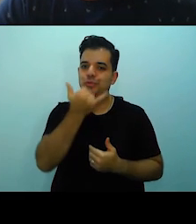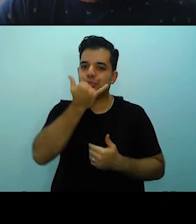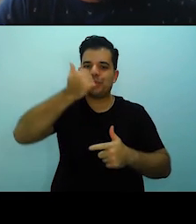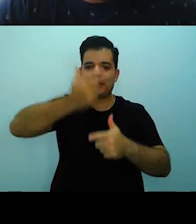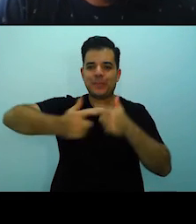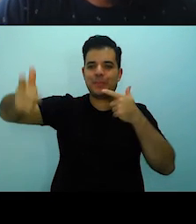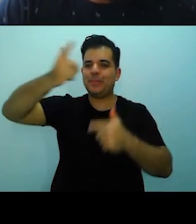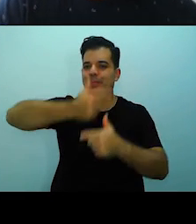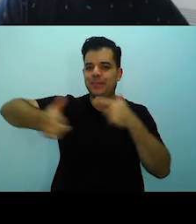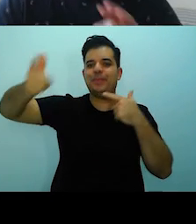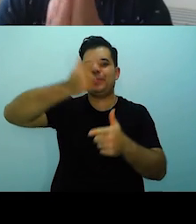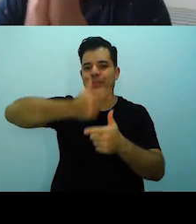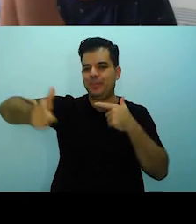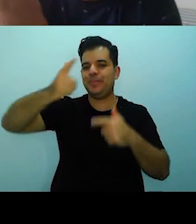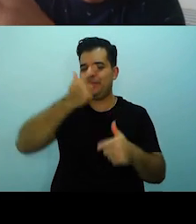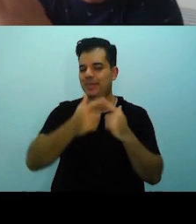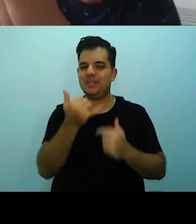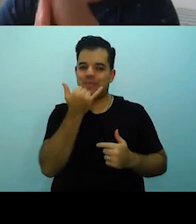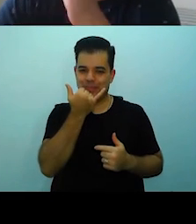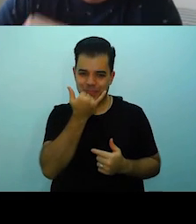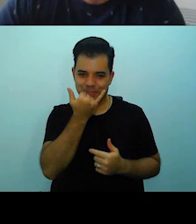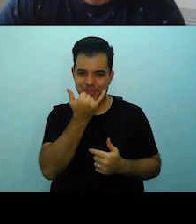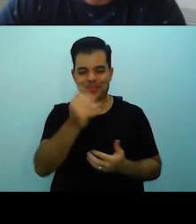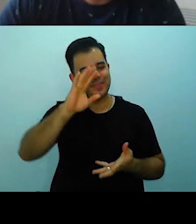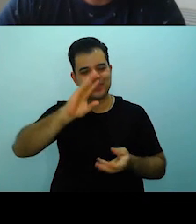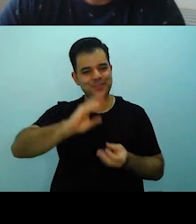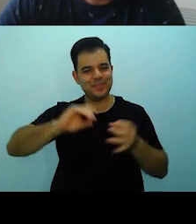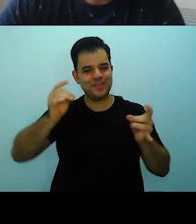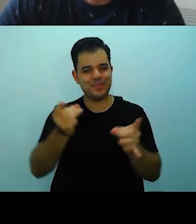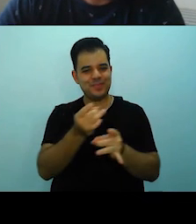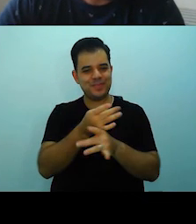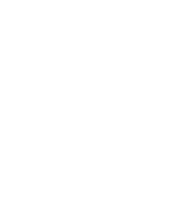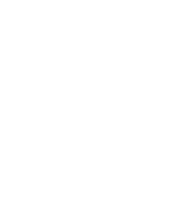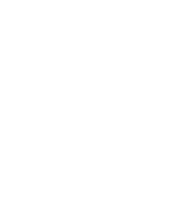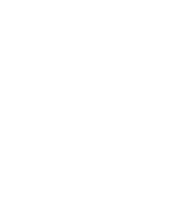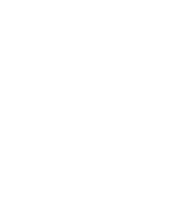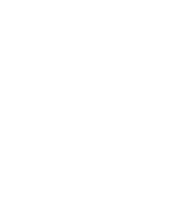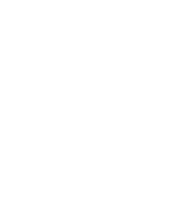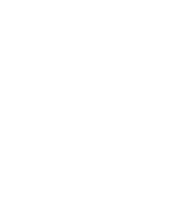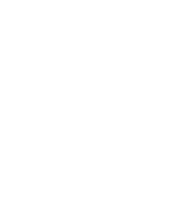técnicos. Valeu, gente. Obrigado.